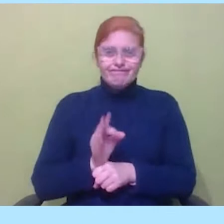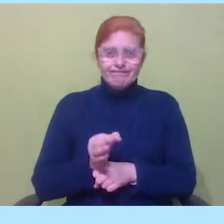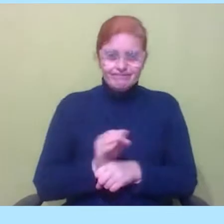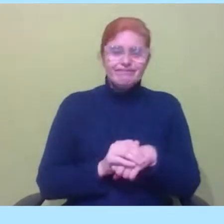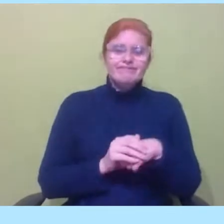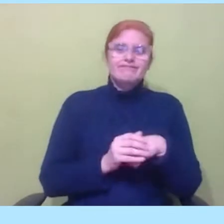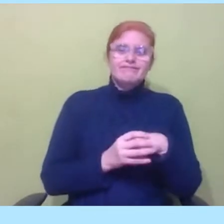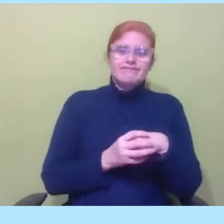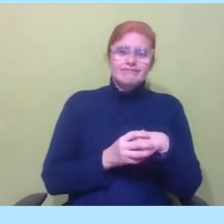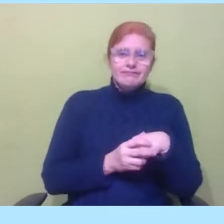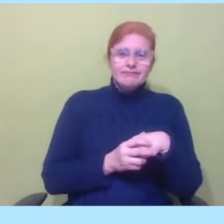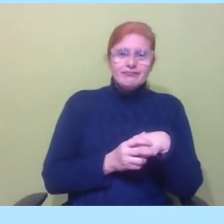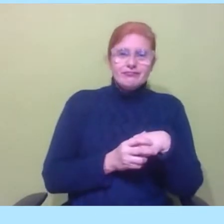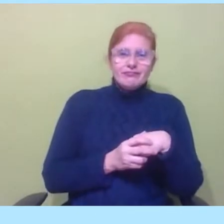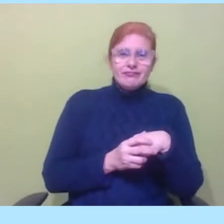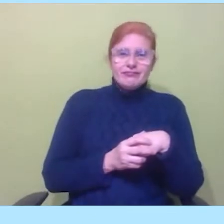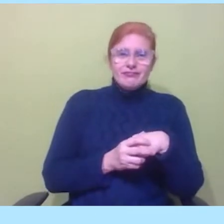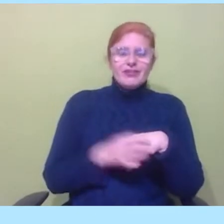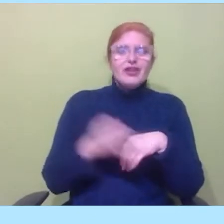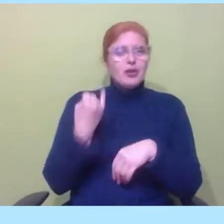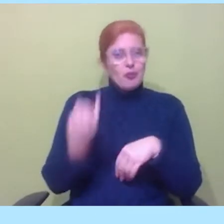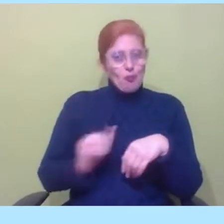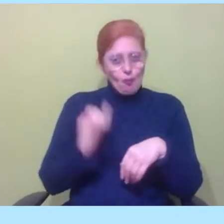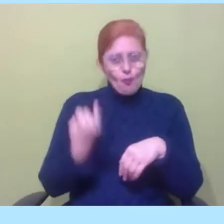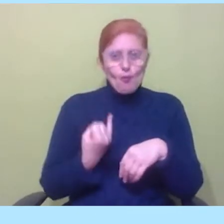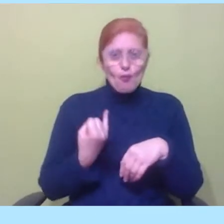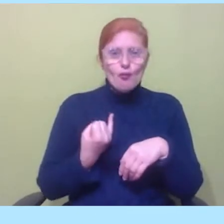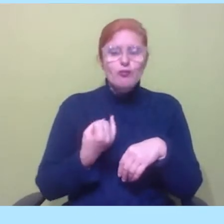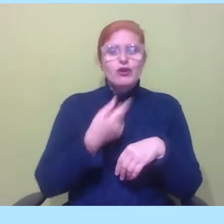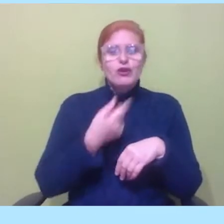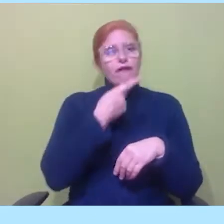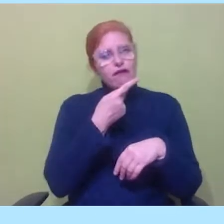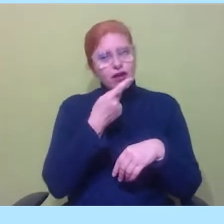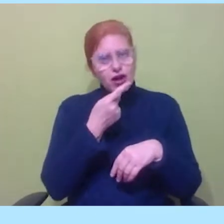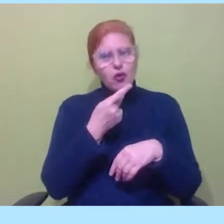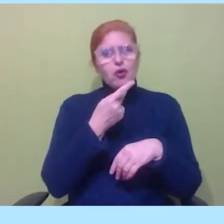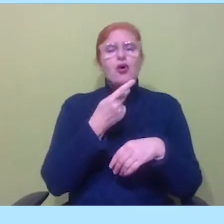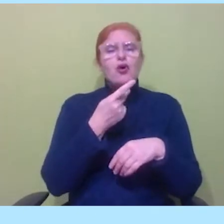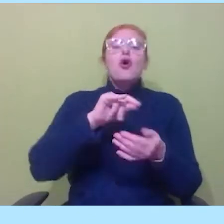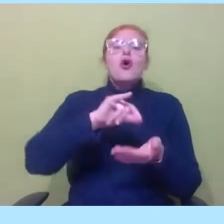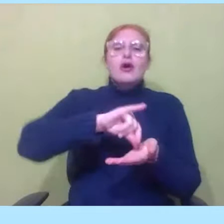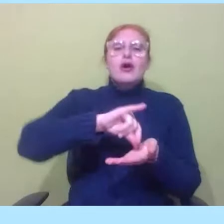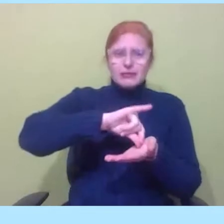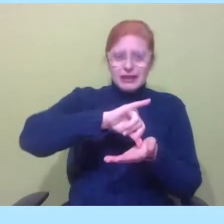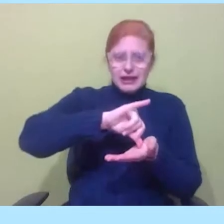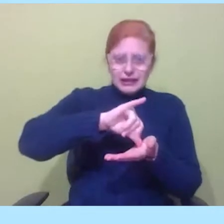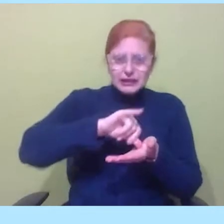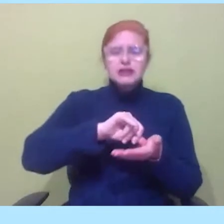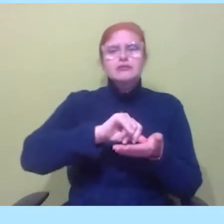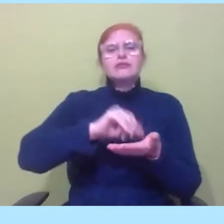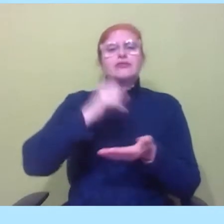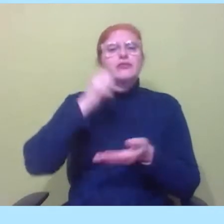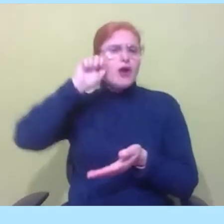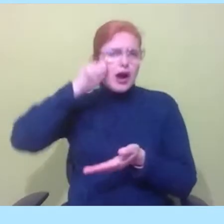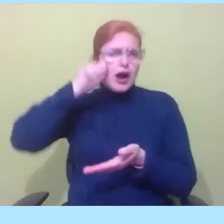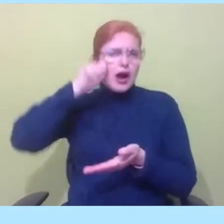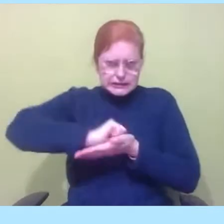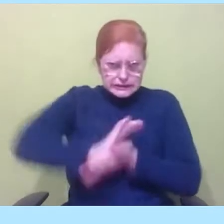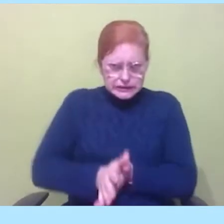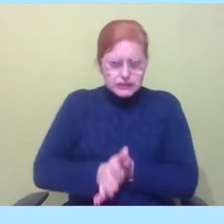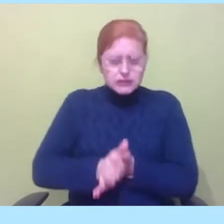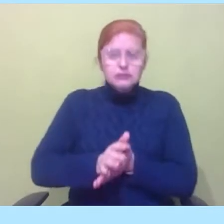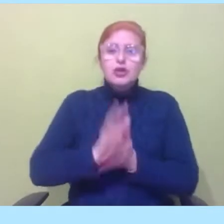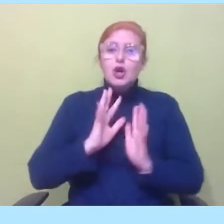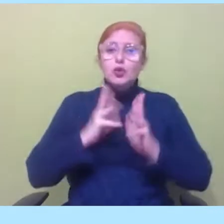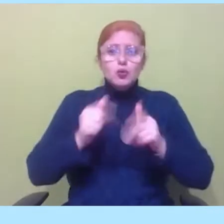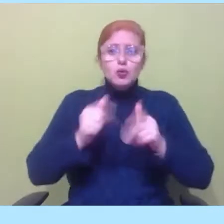Acho que é super importante isso que você está trazendo, né? O capitalismo, o racismo, tudo isso refletido